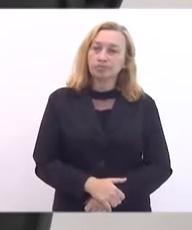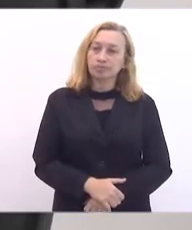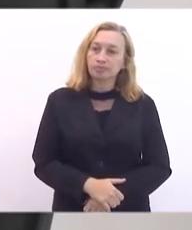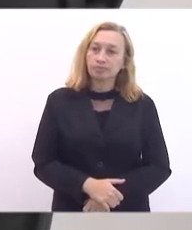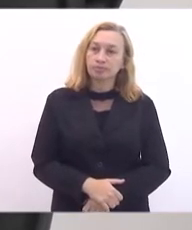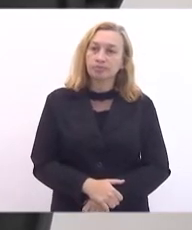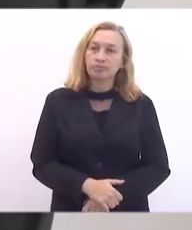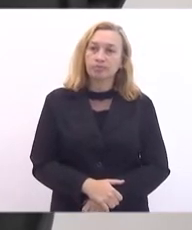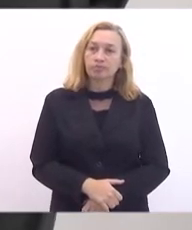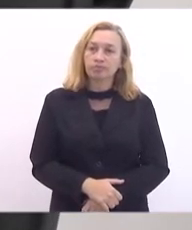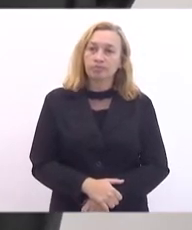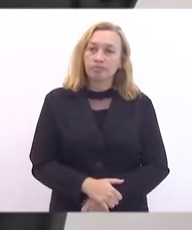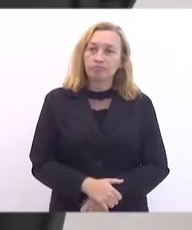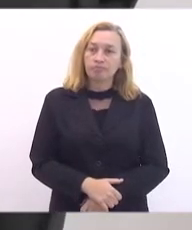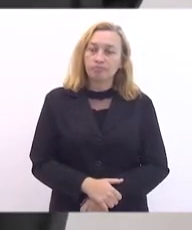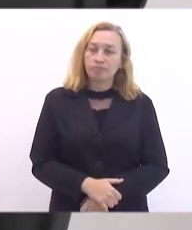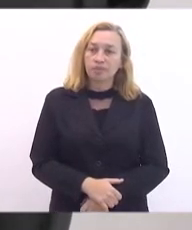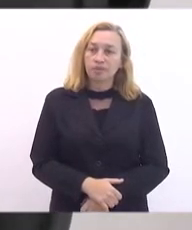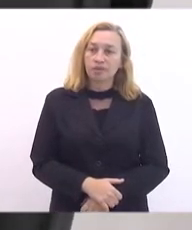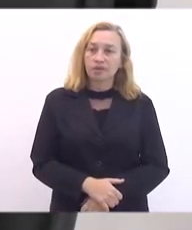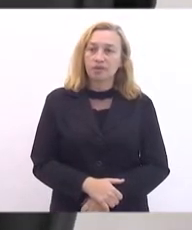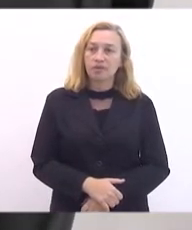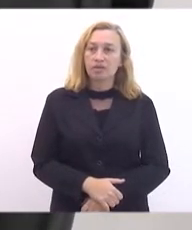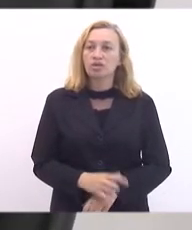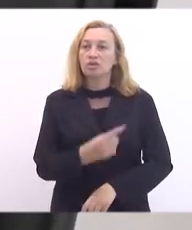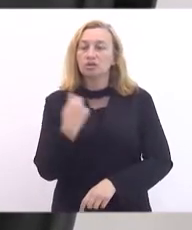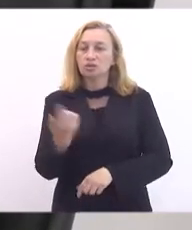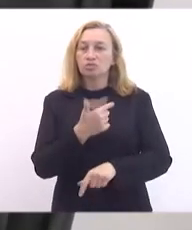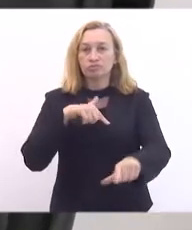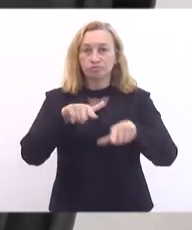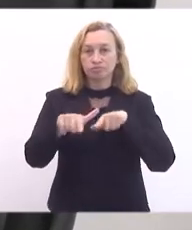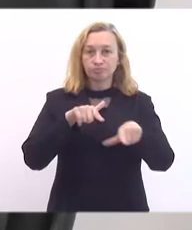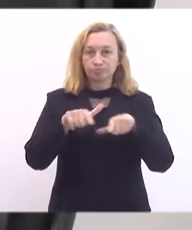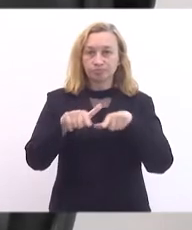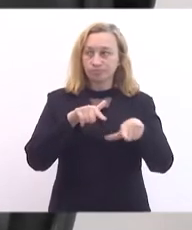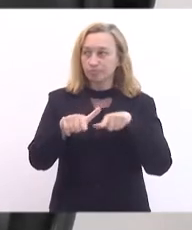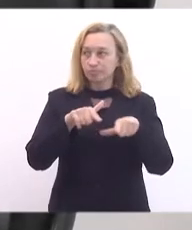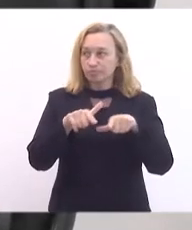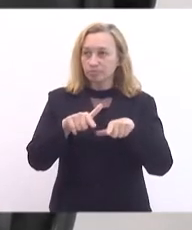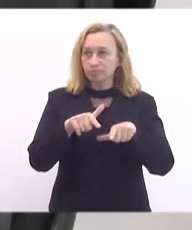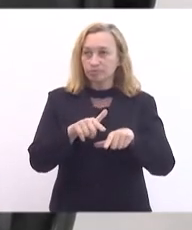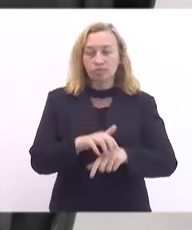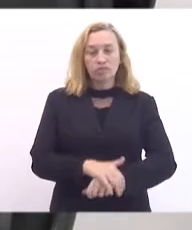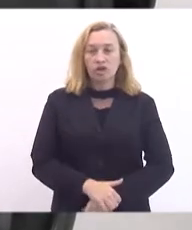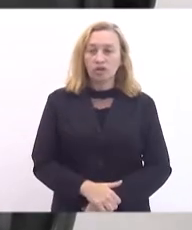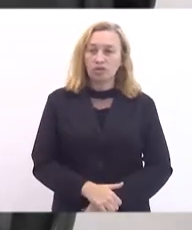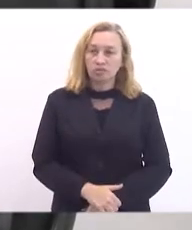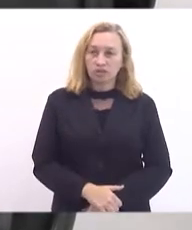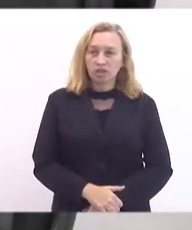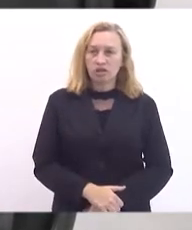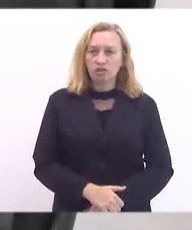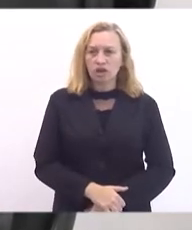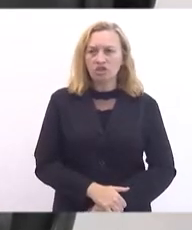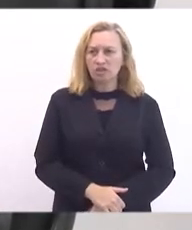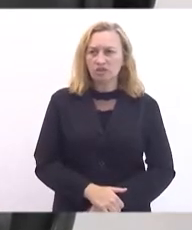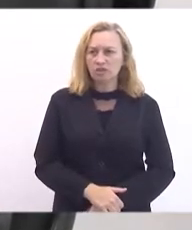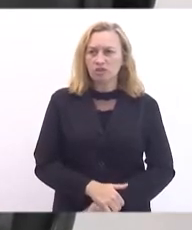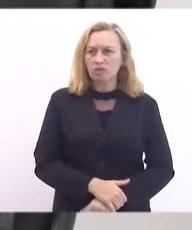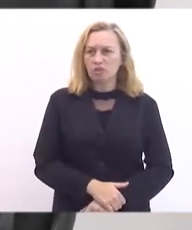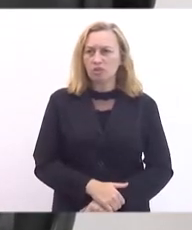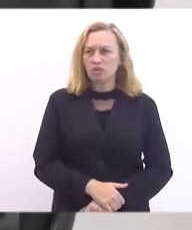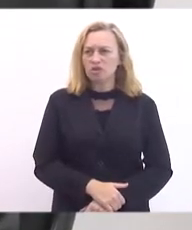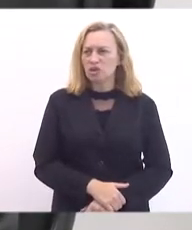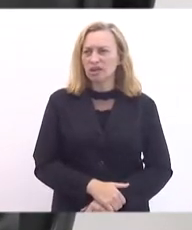dito isso vamos abrir os nossos trabalhos tá escrito aqui para Primeira apresentação